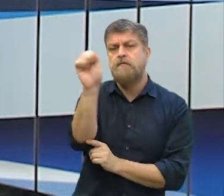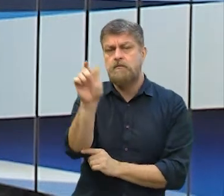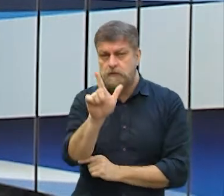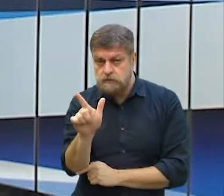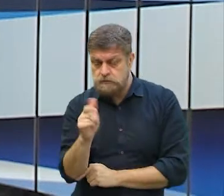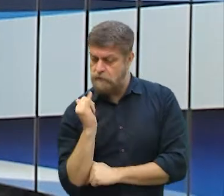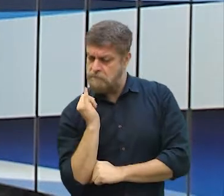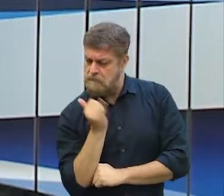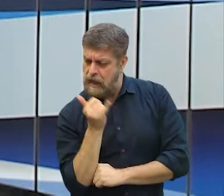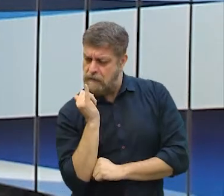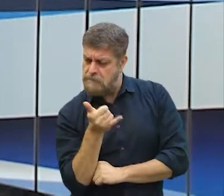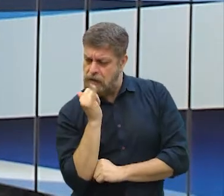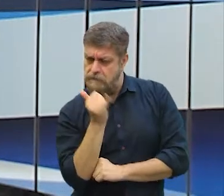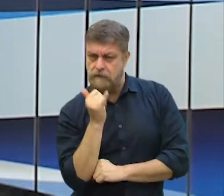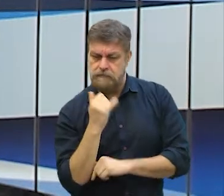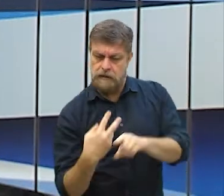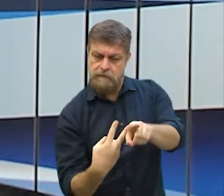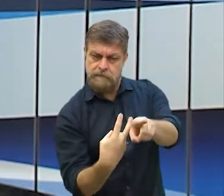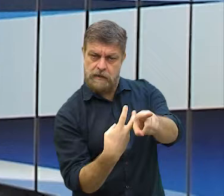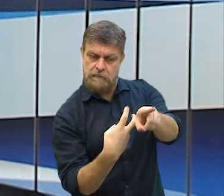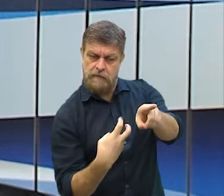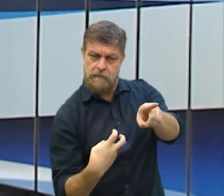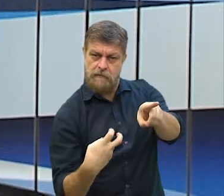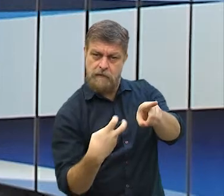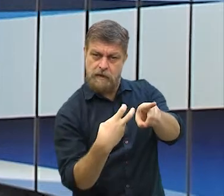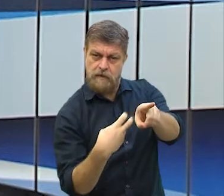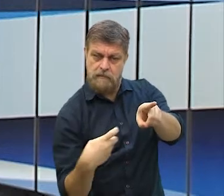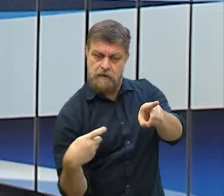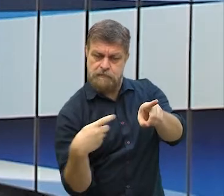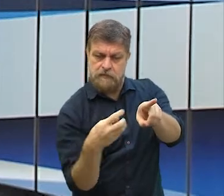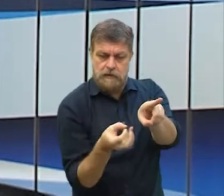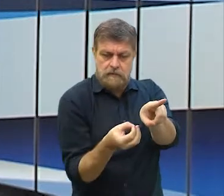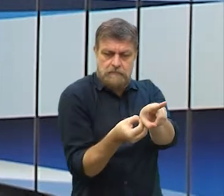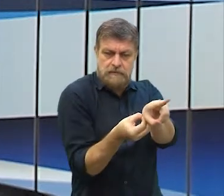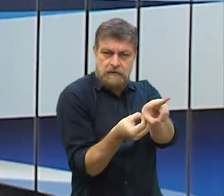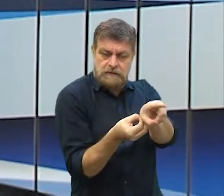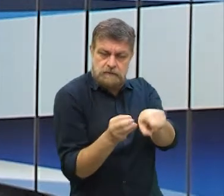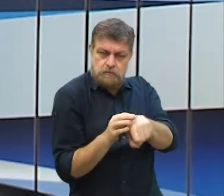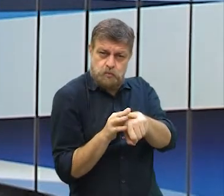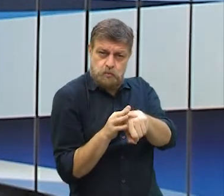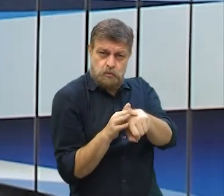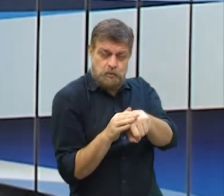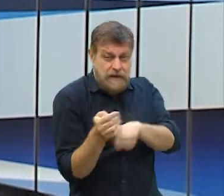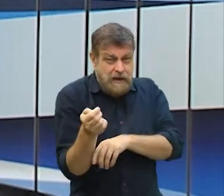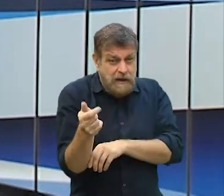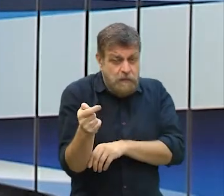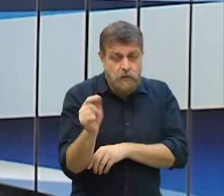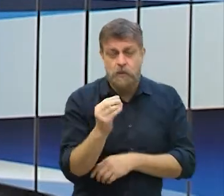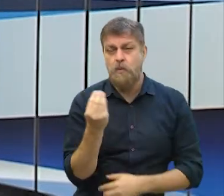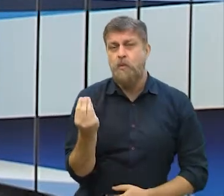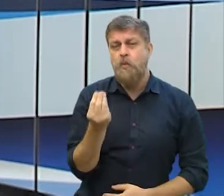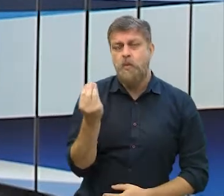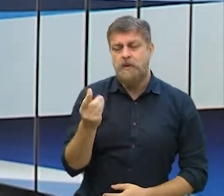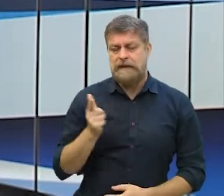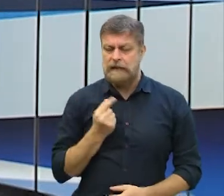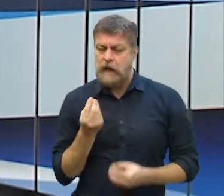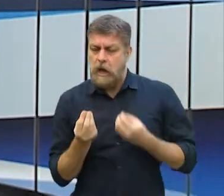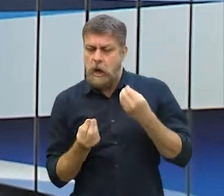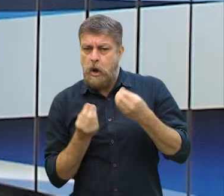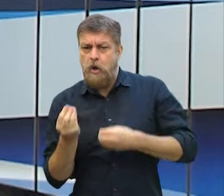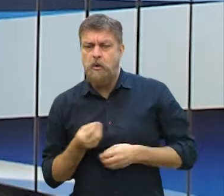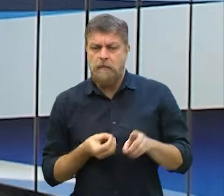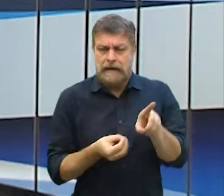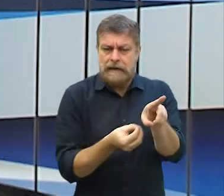Azul, fala-se muito sobre o câncer, as doenças na próstata, mas pouco sobre o que é e para